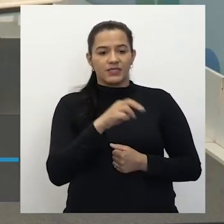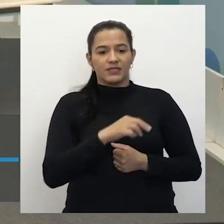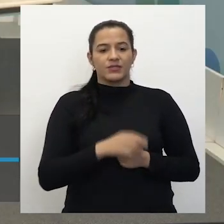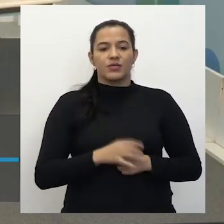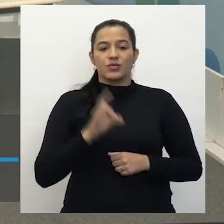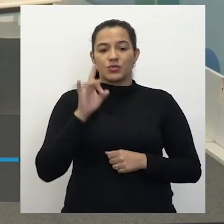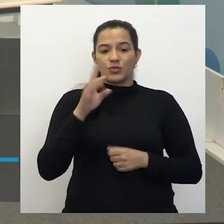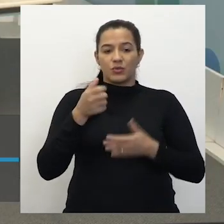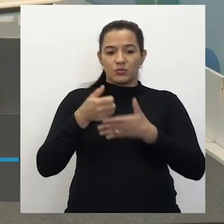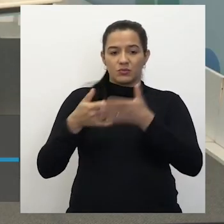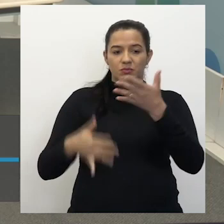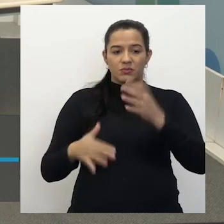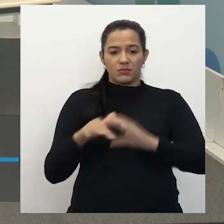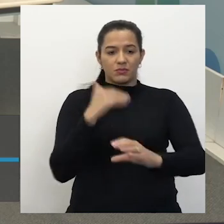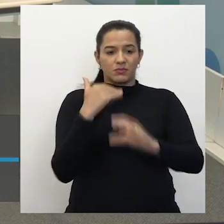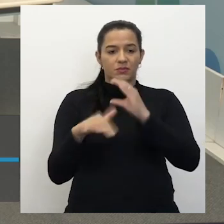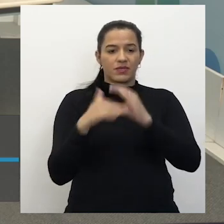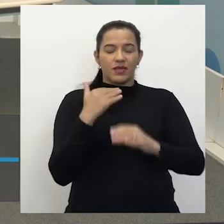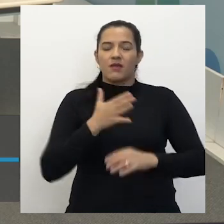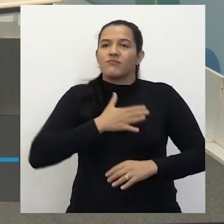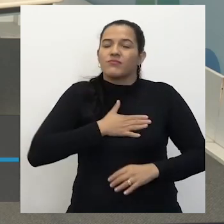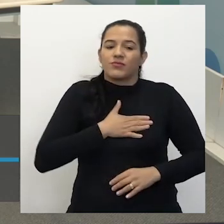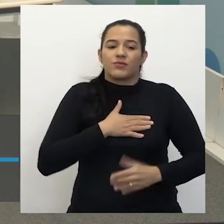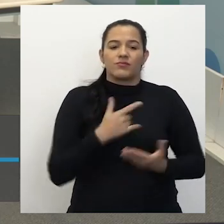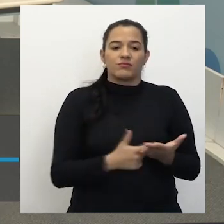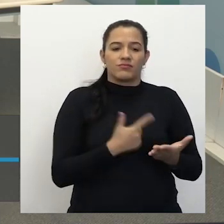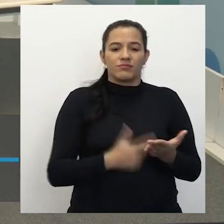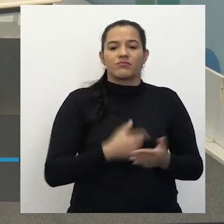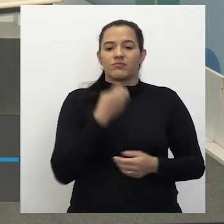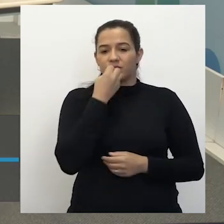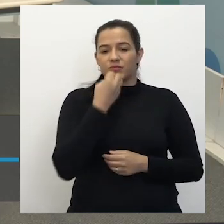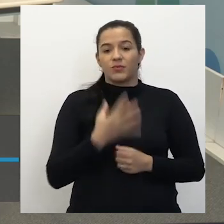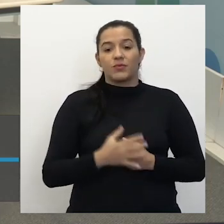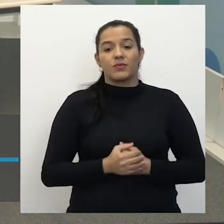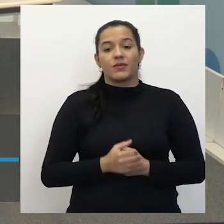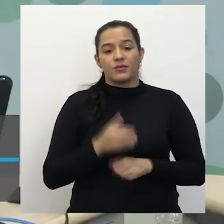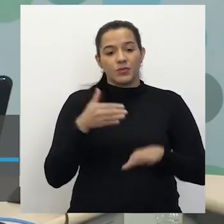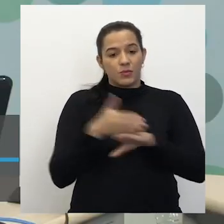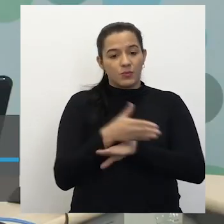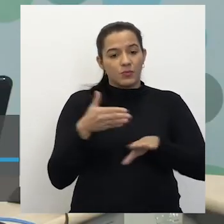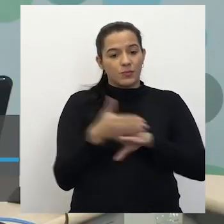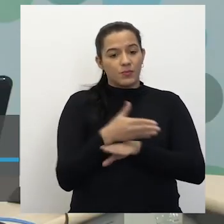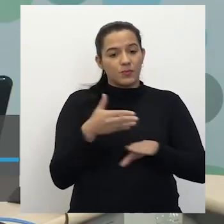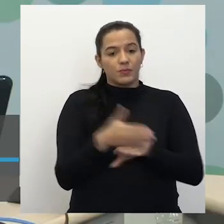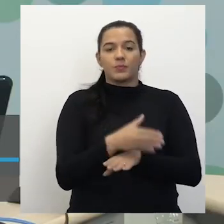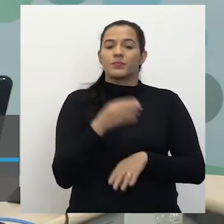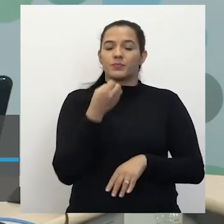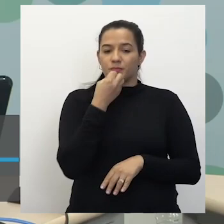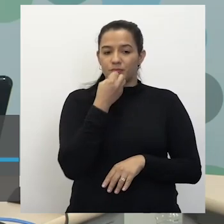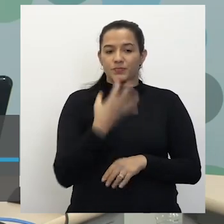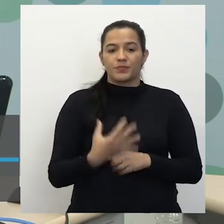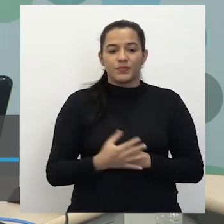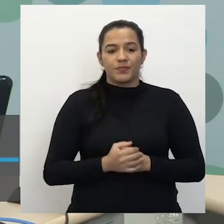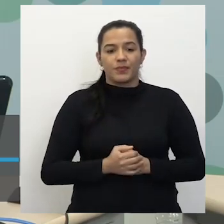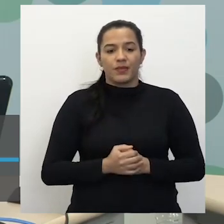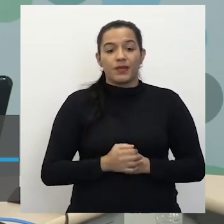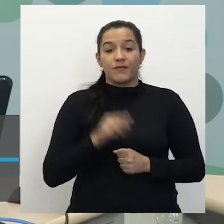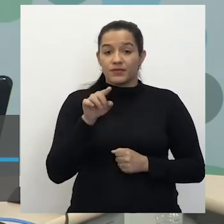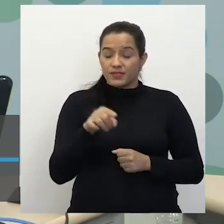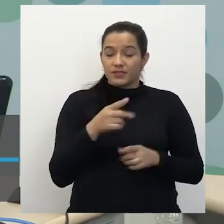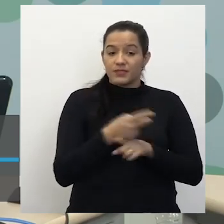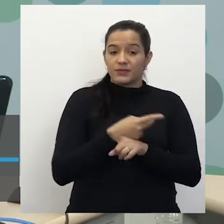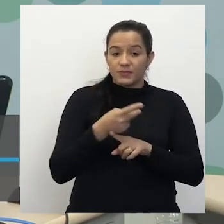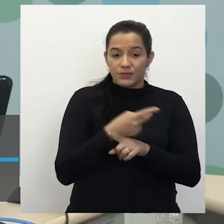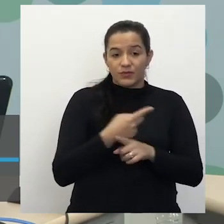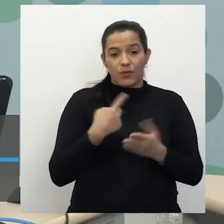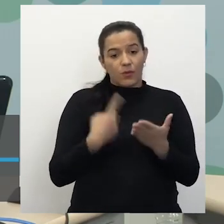nos chats iniciais, de tanto que esse assunto é maravilhoso, não Verdade, é? não, utilizou a aula. Os alunos estão participando bastante, E aí, olha só. olha, vocês têm que caçar esse caderno do aluno, porque ele está